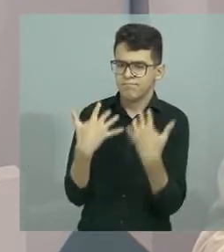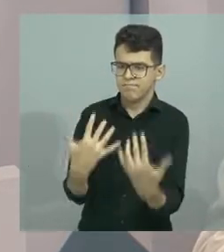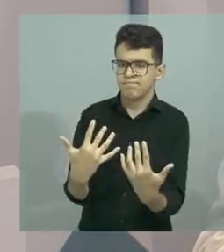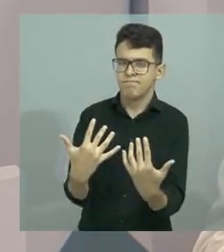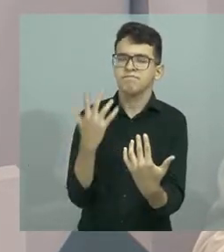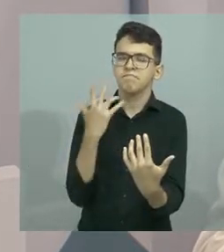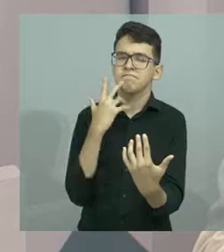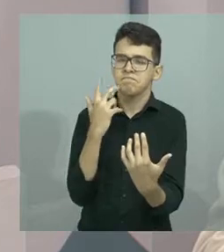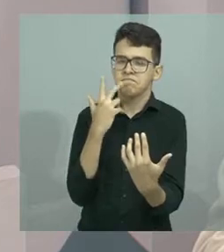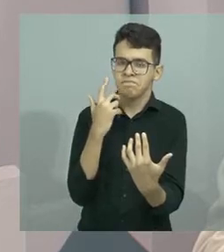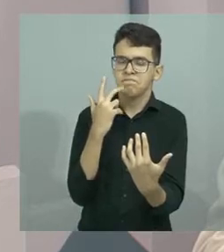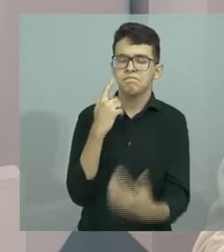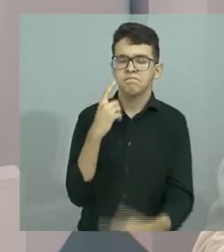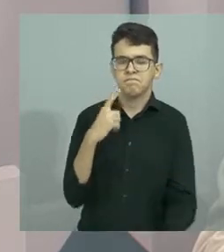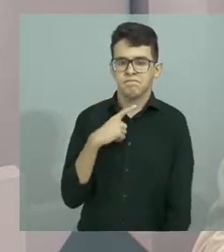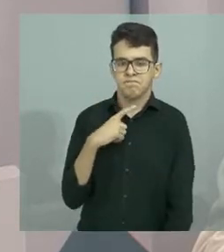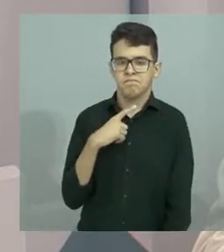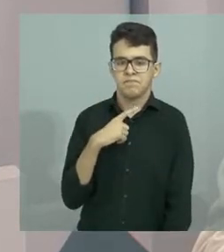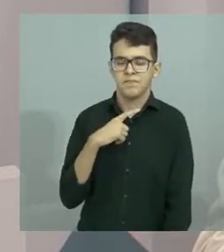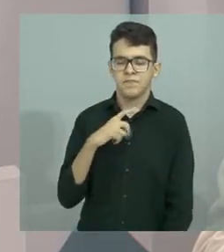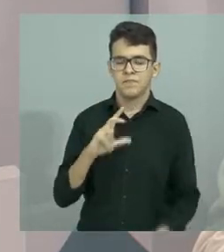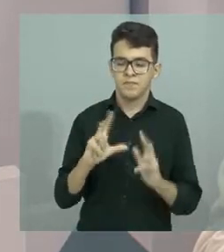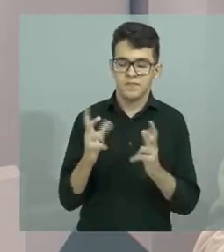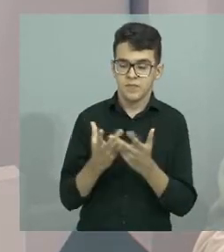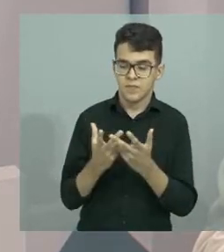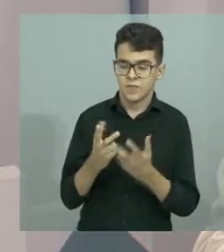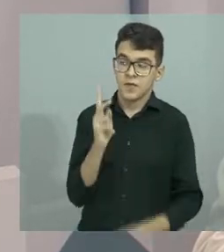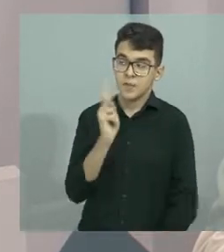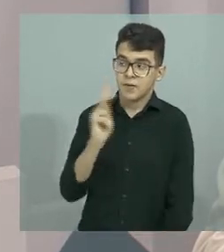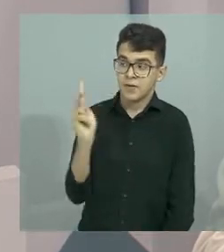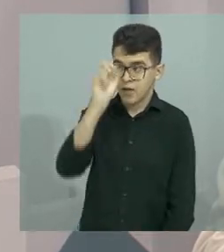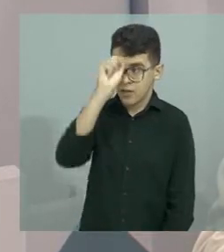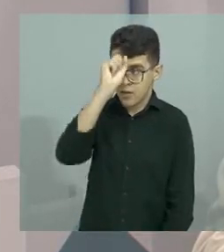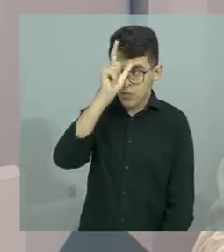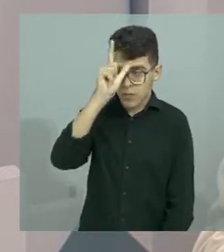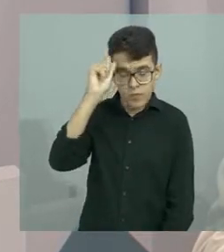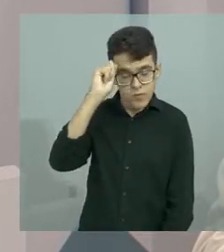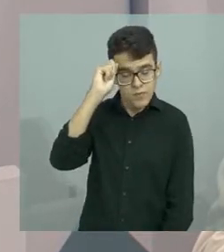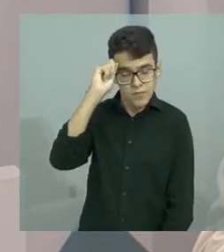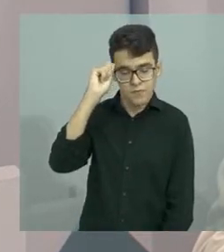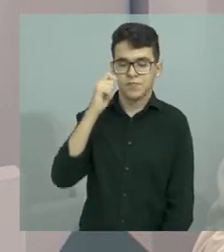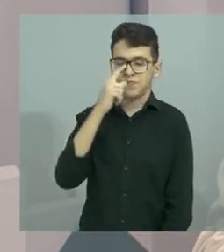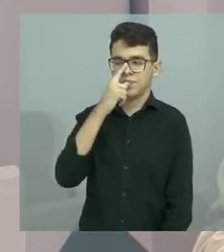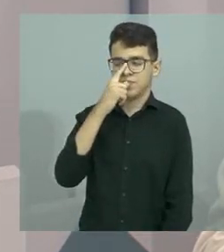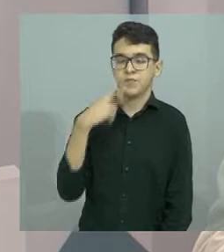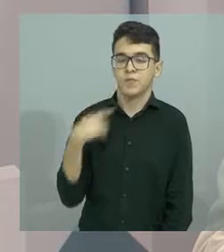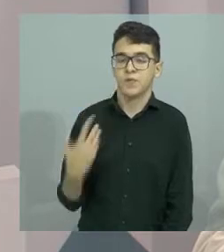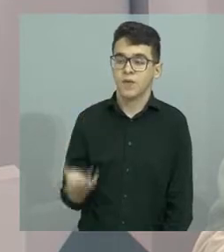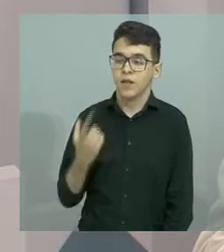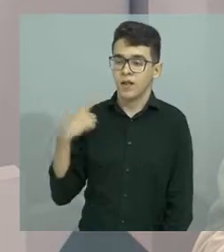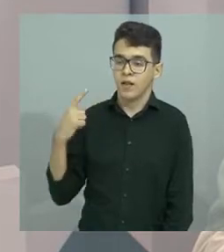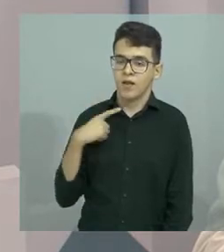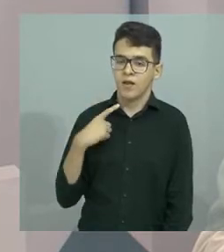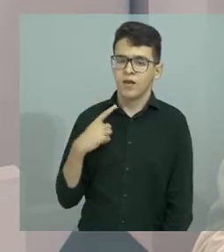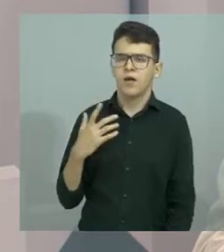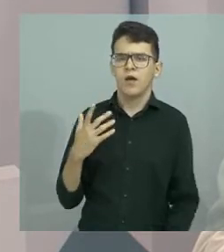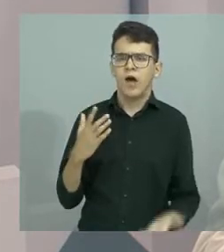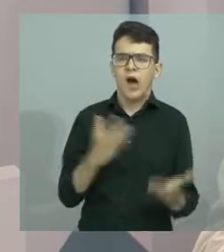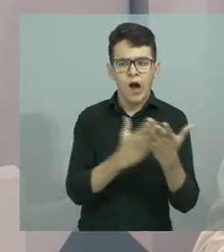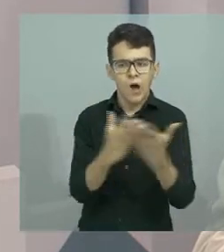de Fortaleza, tendo à frente o presidente Salmito Filho. E na oportunidade nós tivemos a presença de